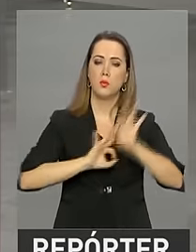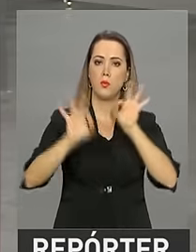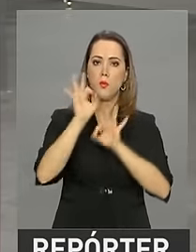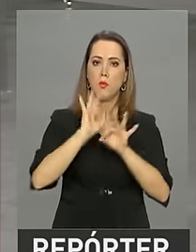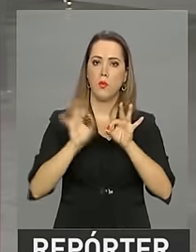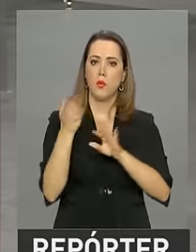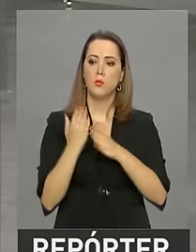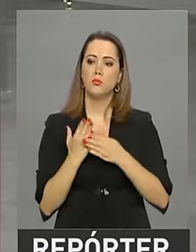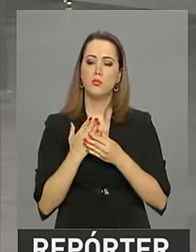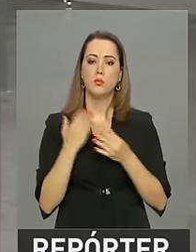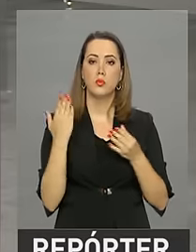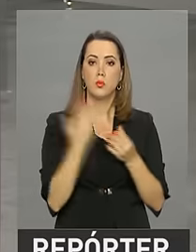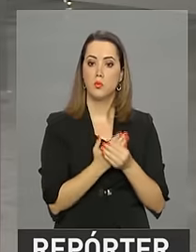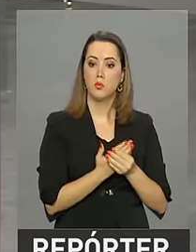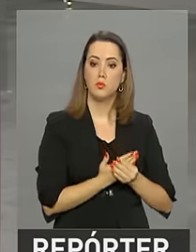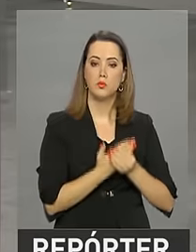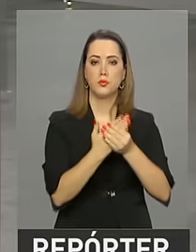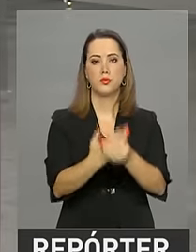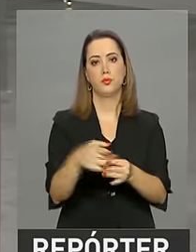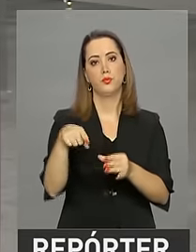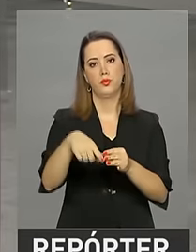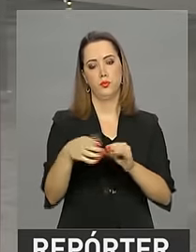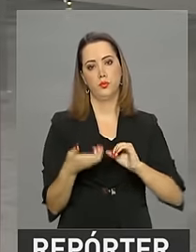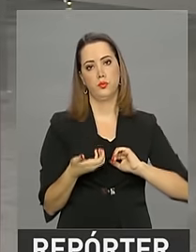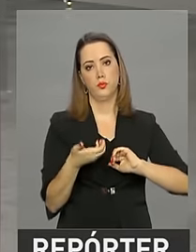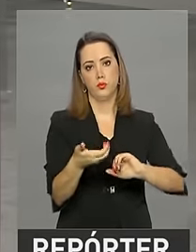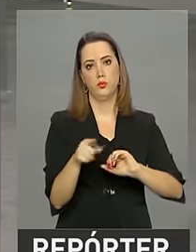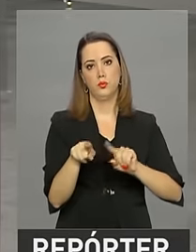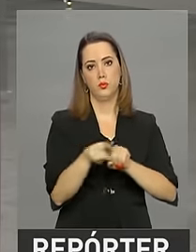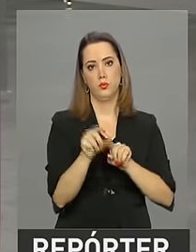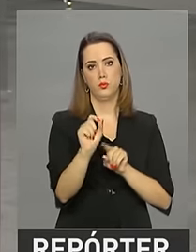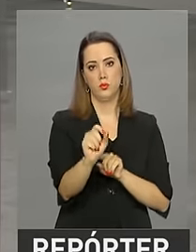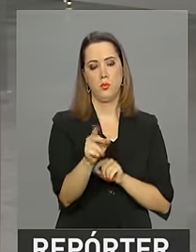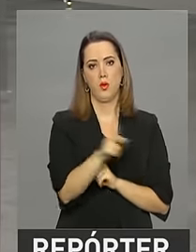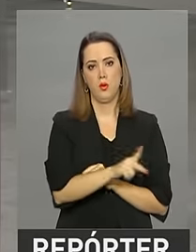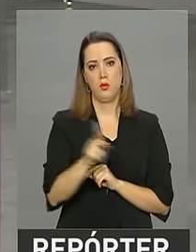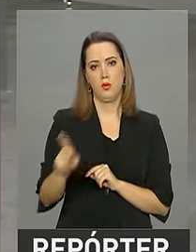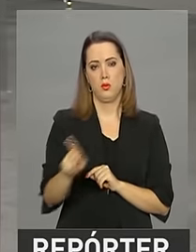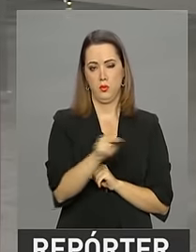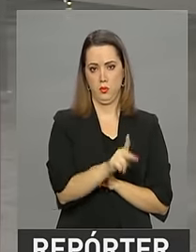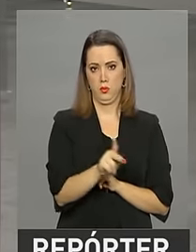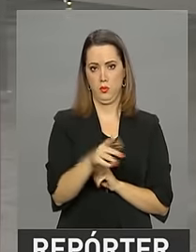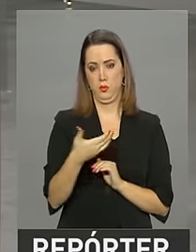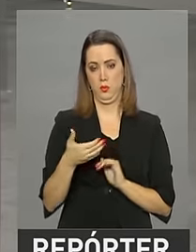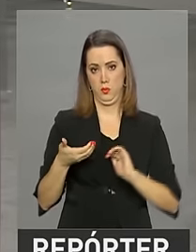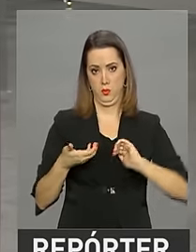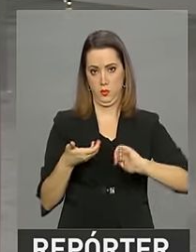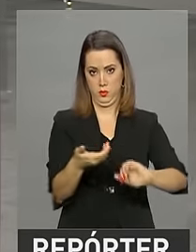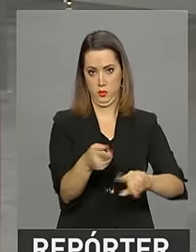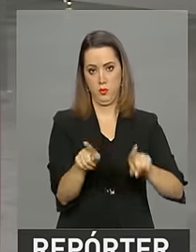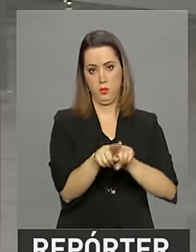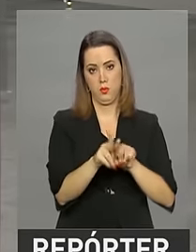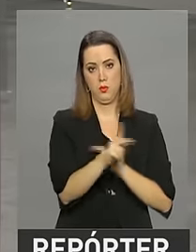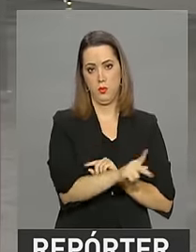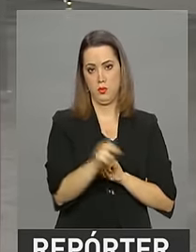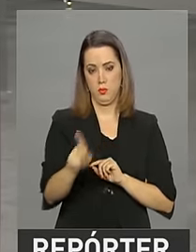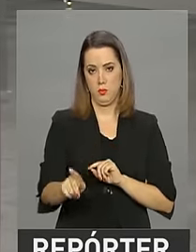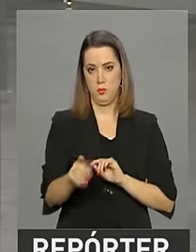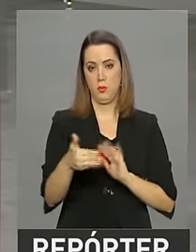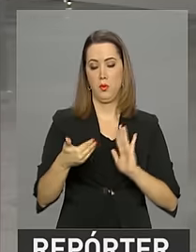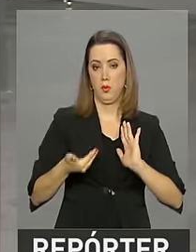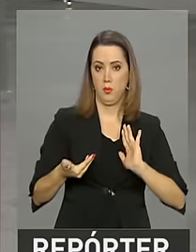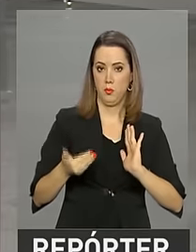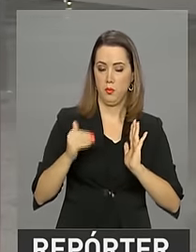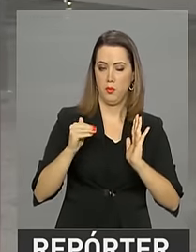vão entregar este projeto de lei do orçamento do ano que vem aos presidentes do congresso Senador Renan caleiros e da câmara